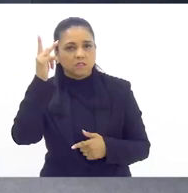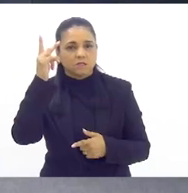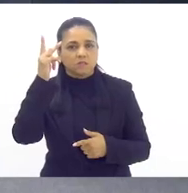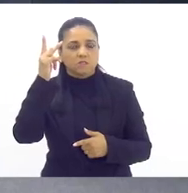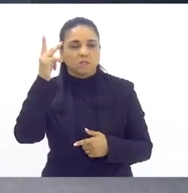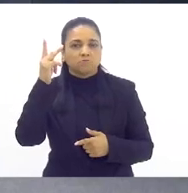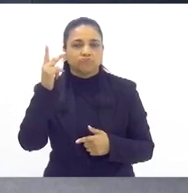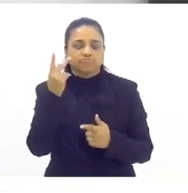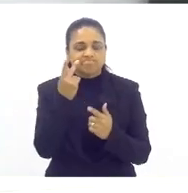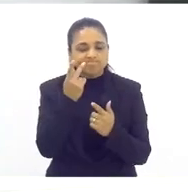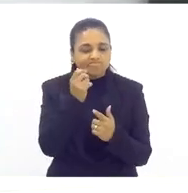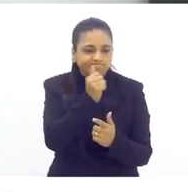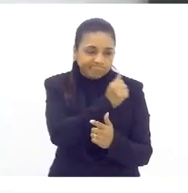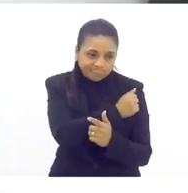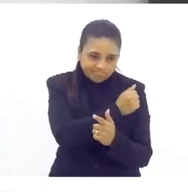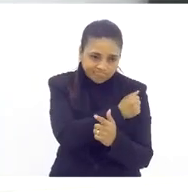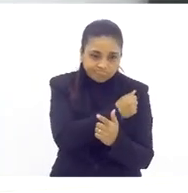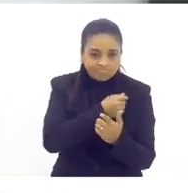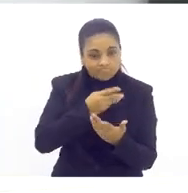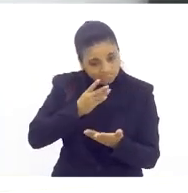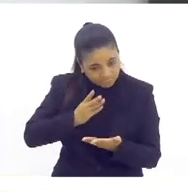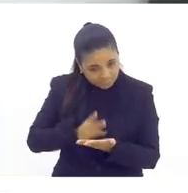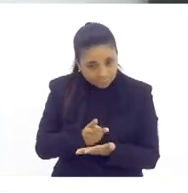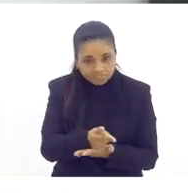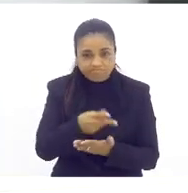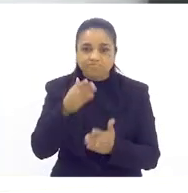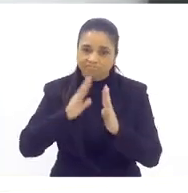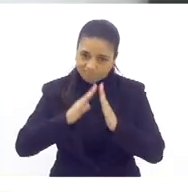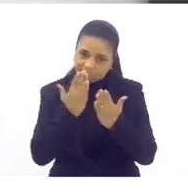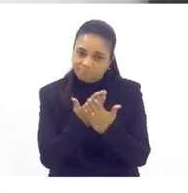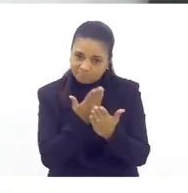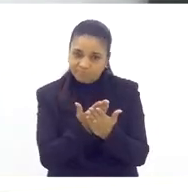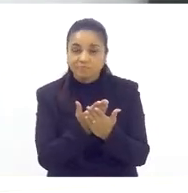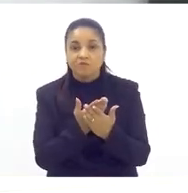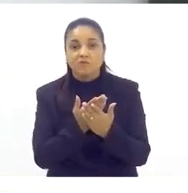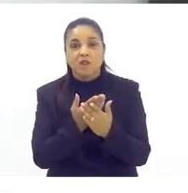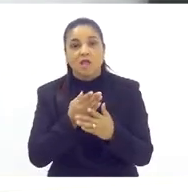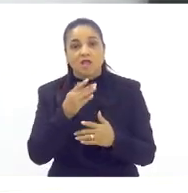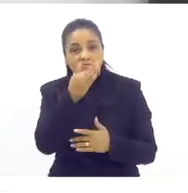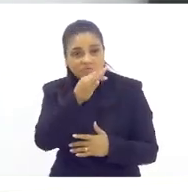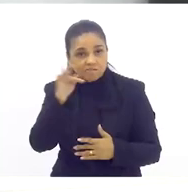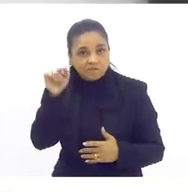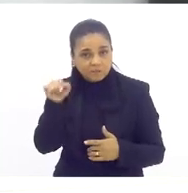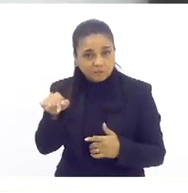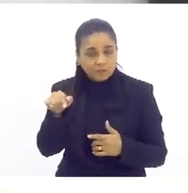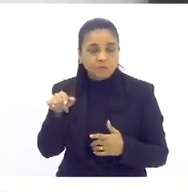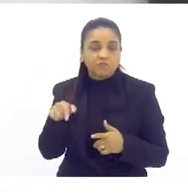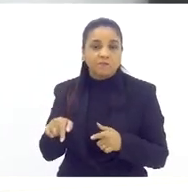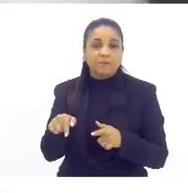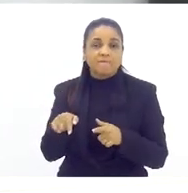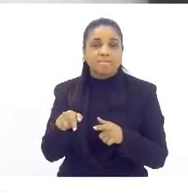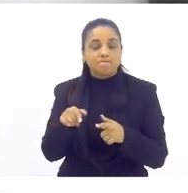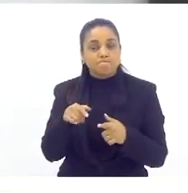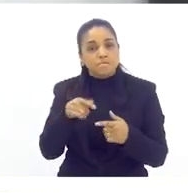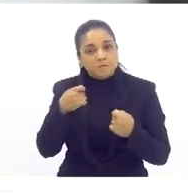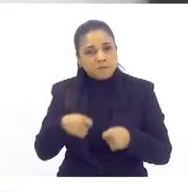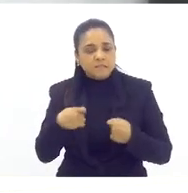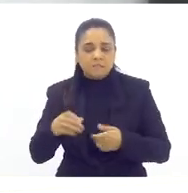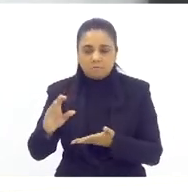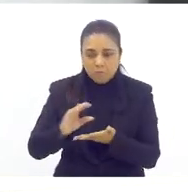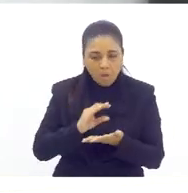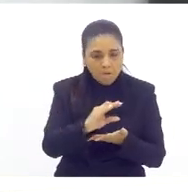retenção desses estudantes a rede Federal dispõe de diversos auxílios para que esses estudantes se fixem né